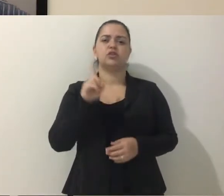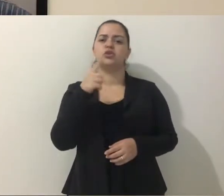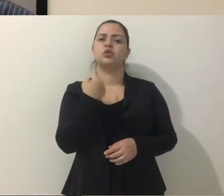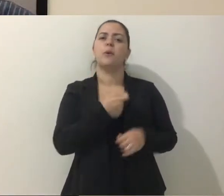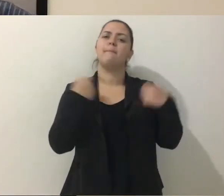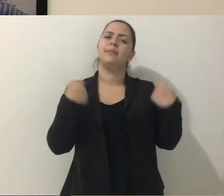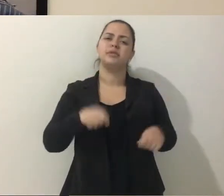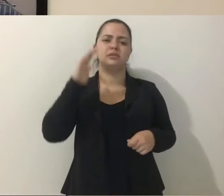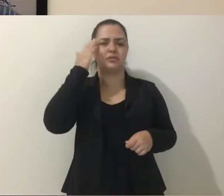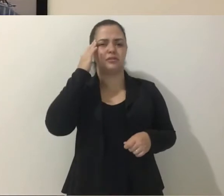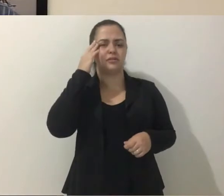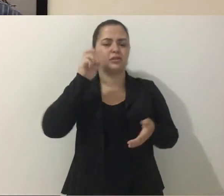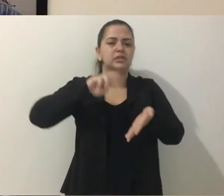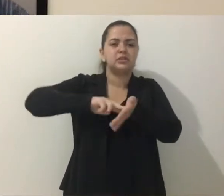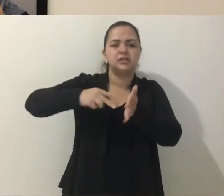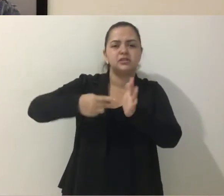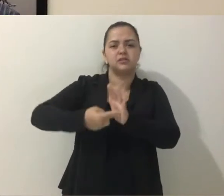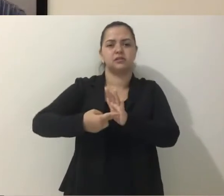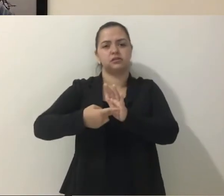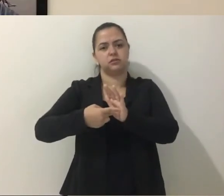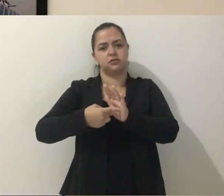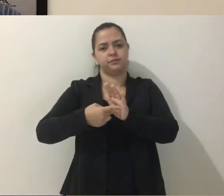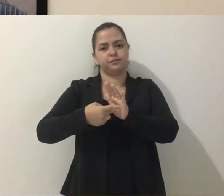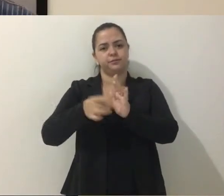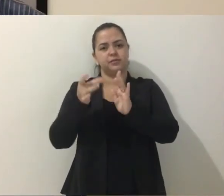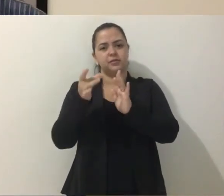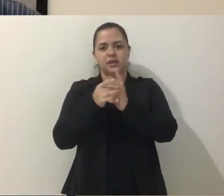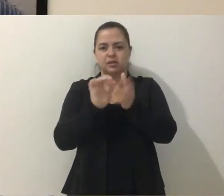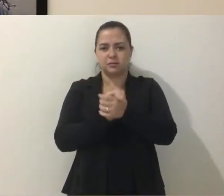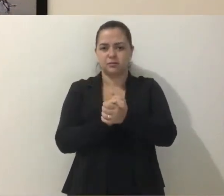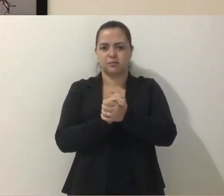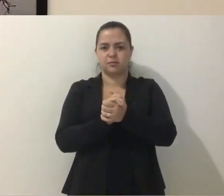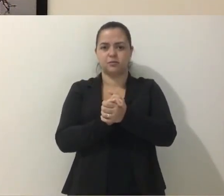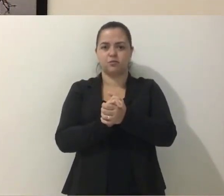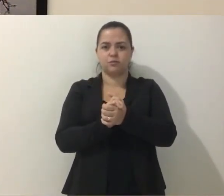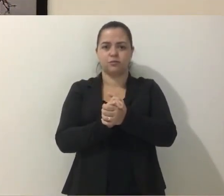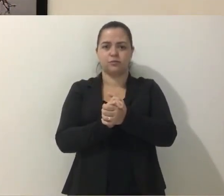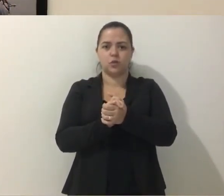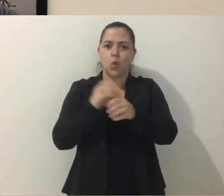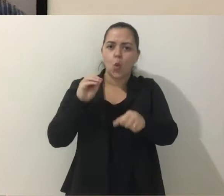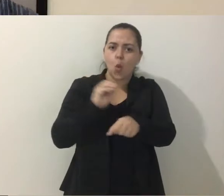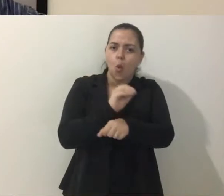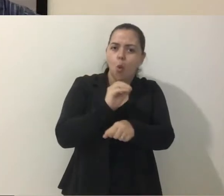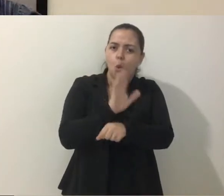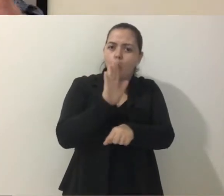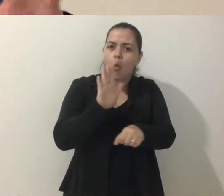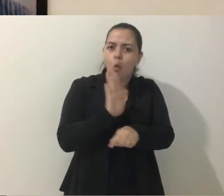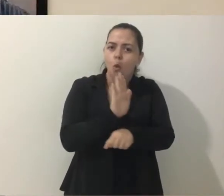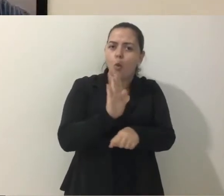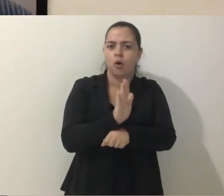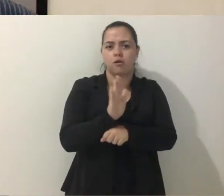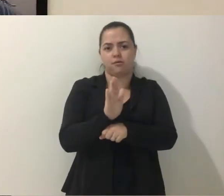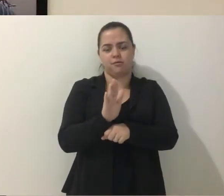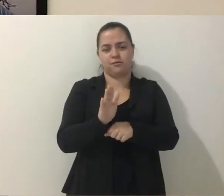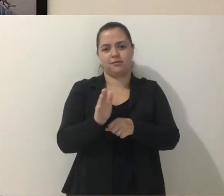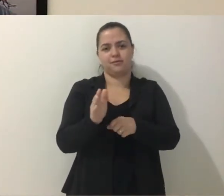Entender o conceito de casamento, investir no nosso casamento. Eu creio que qualquer casamento, qualquer relacionamento